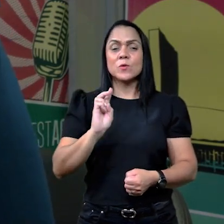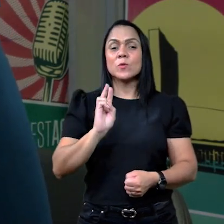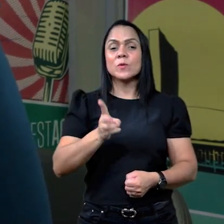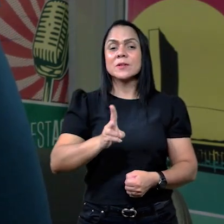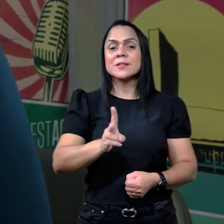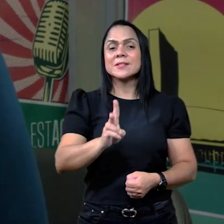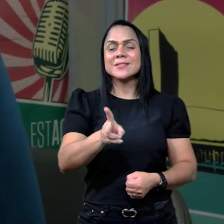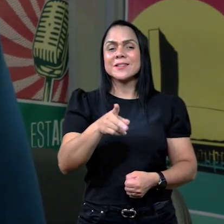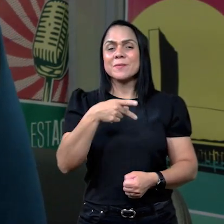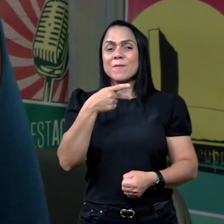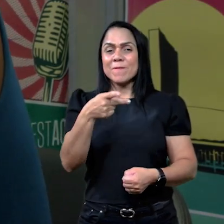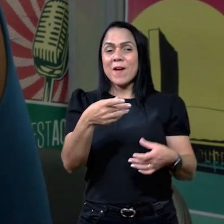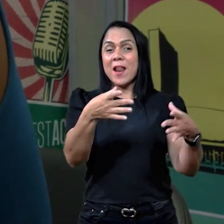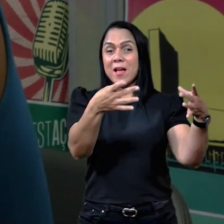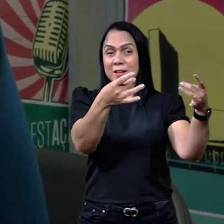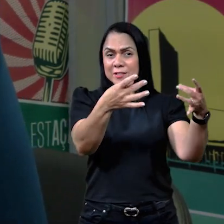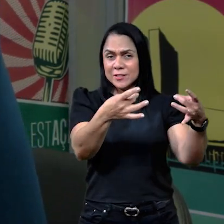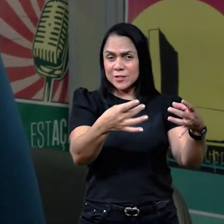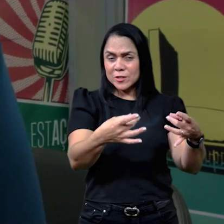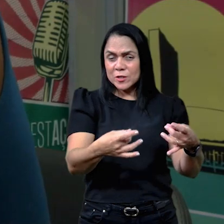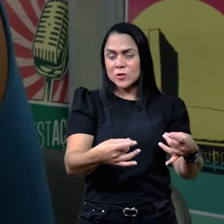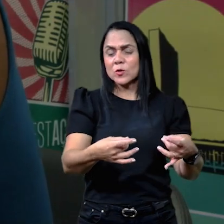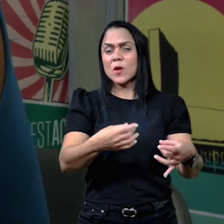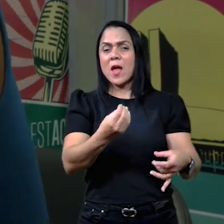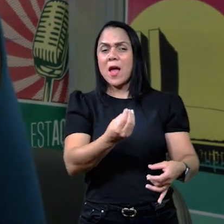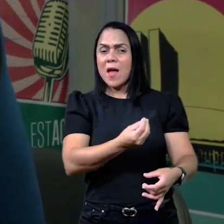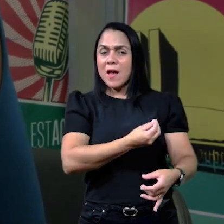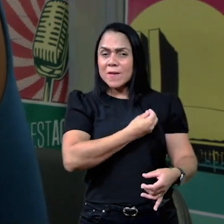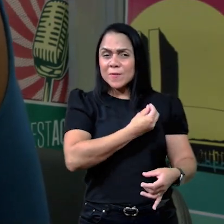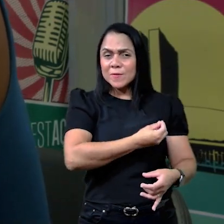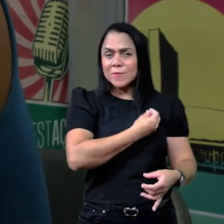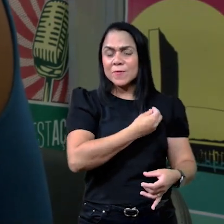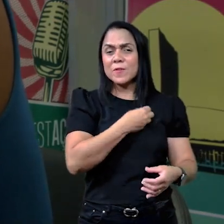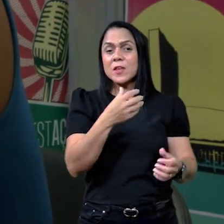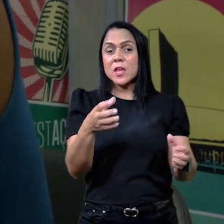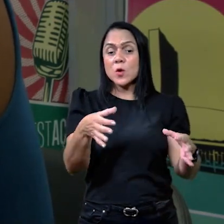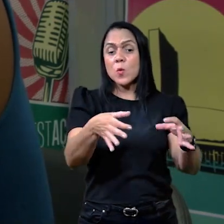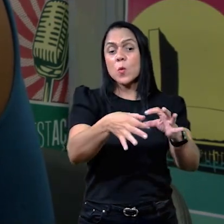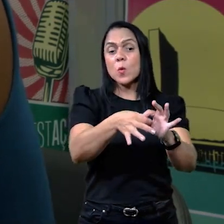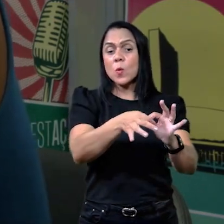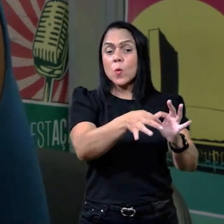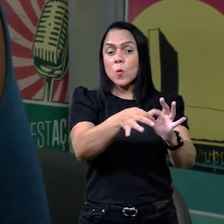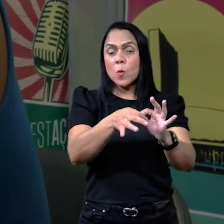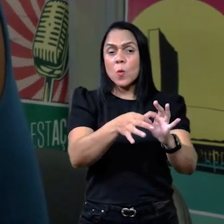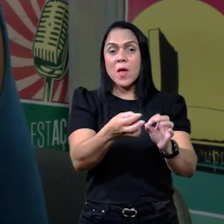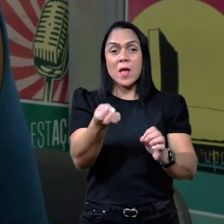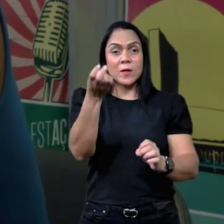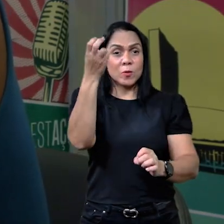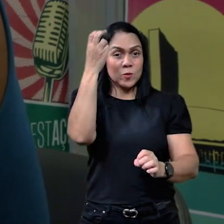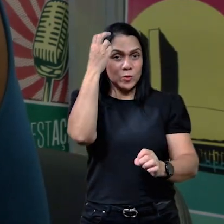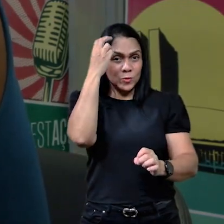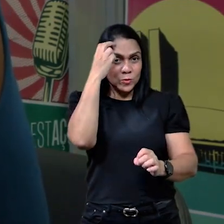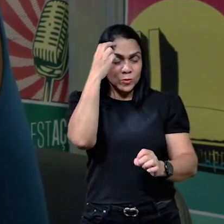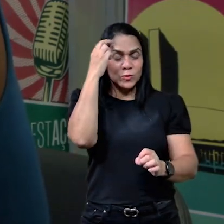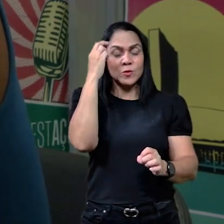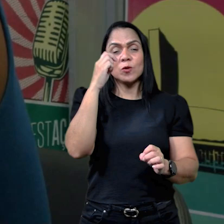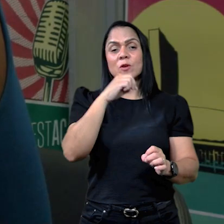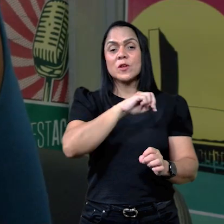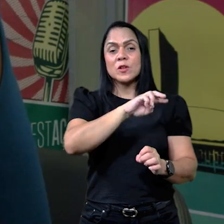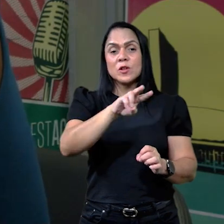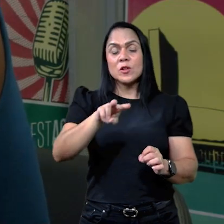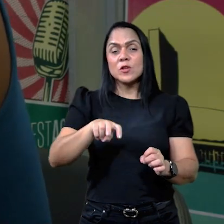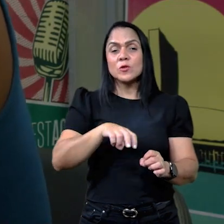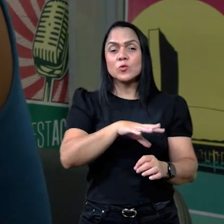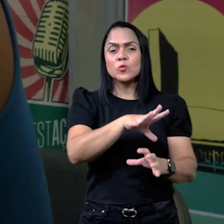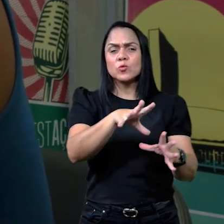quando eu falo, né, que as características, o modo de vida, o elo cultural, a preservação de todos os